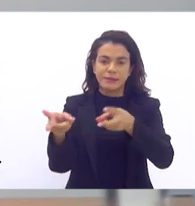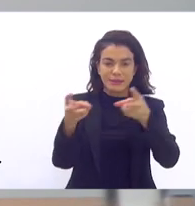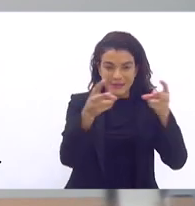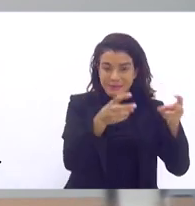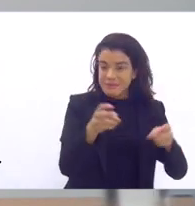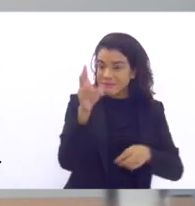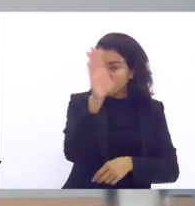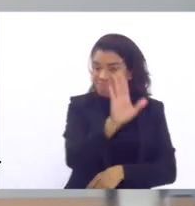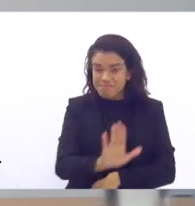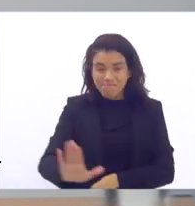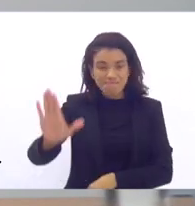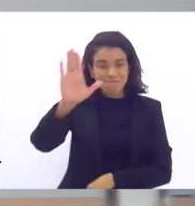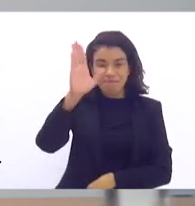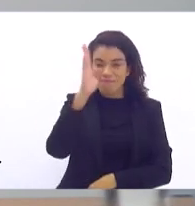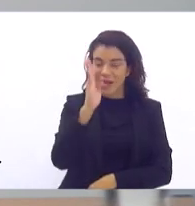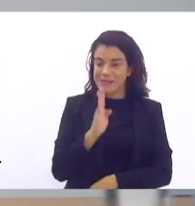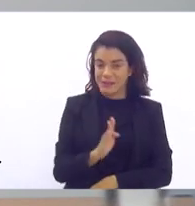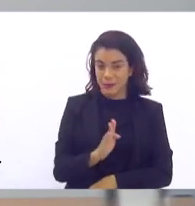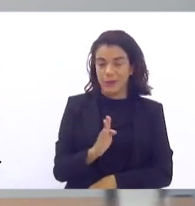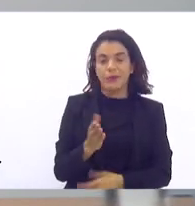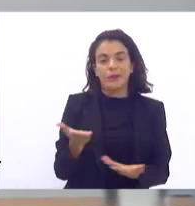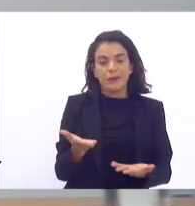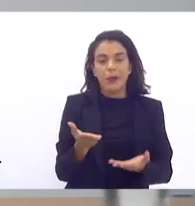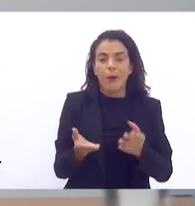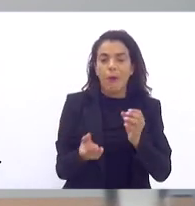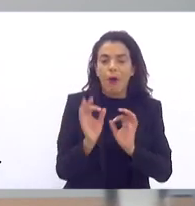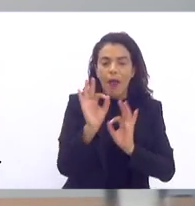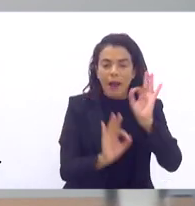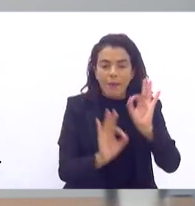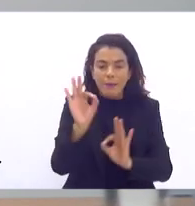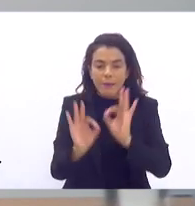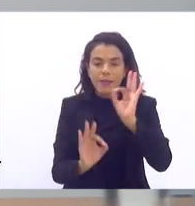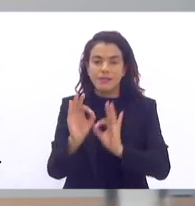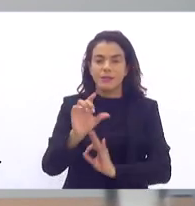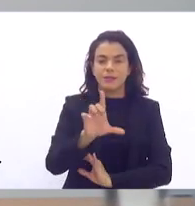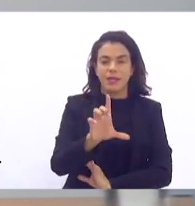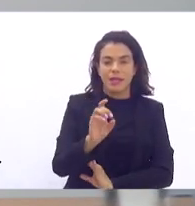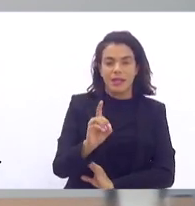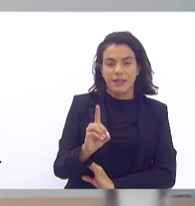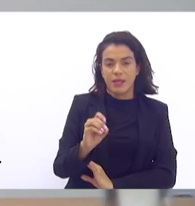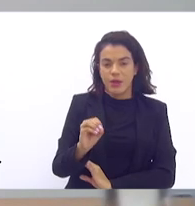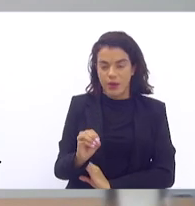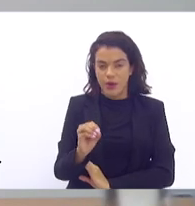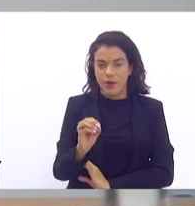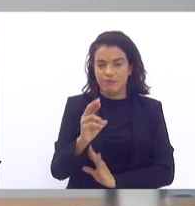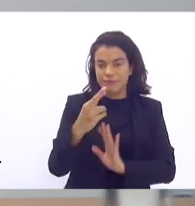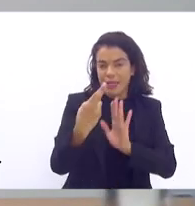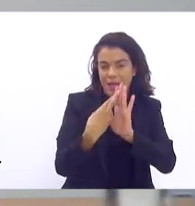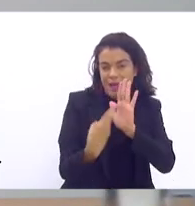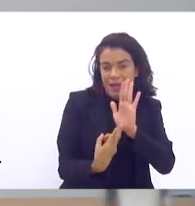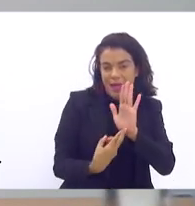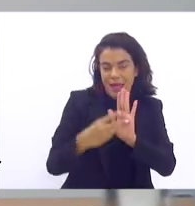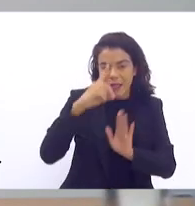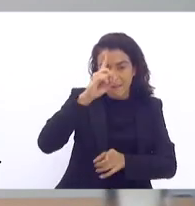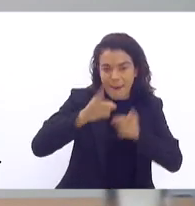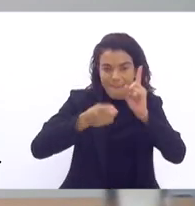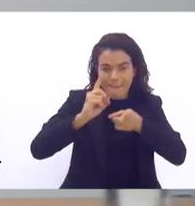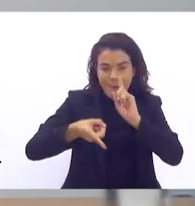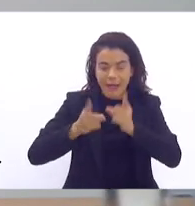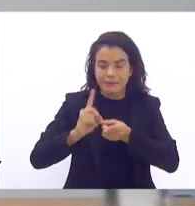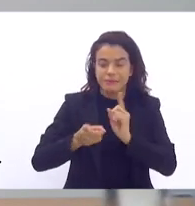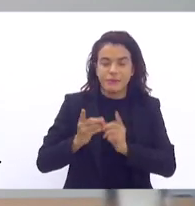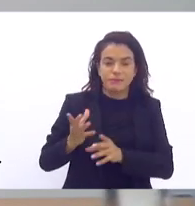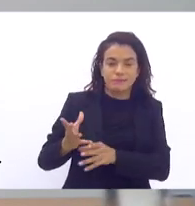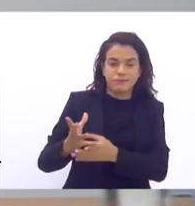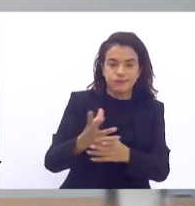país então a construção da LDO e democraticamente o deputado Danilo é